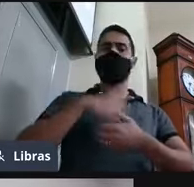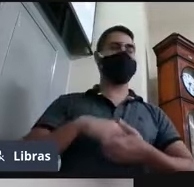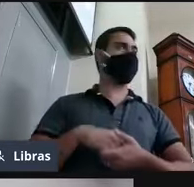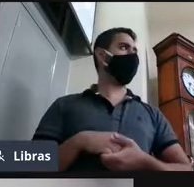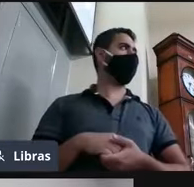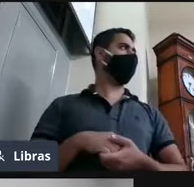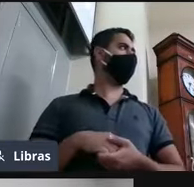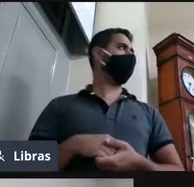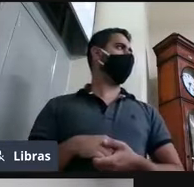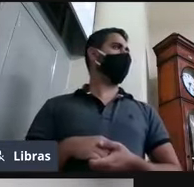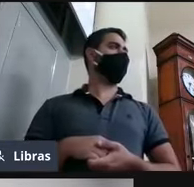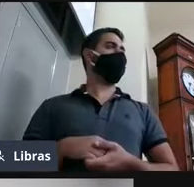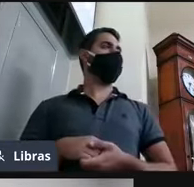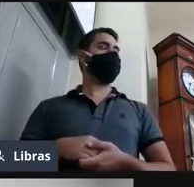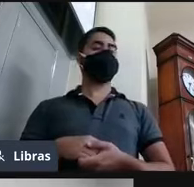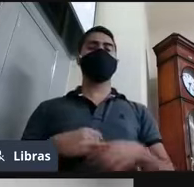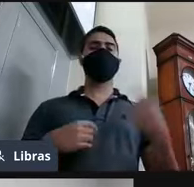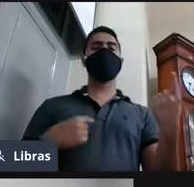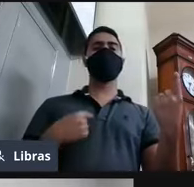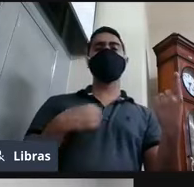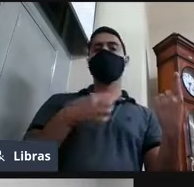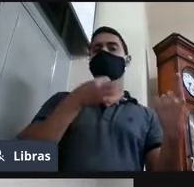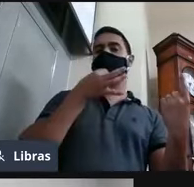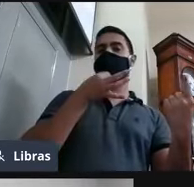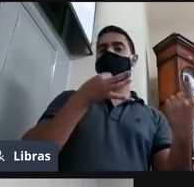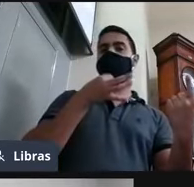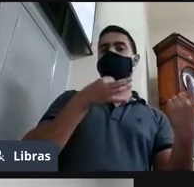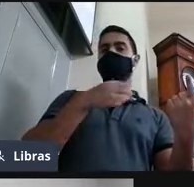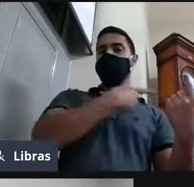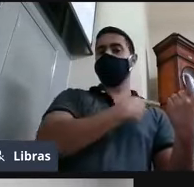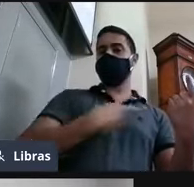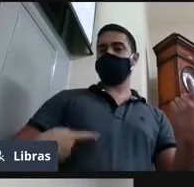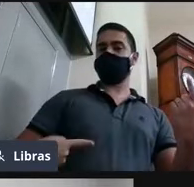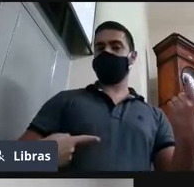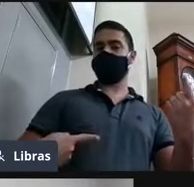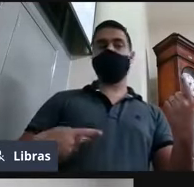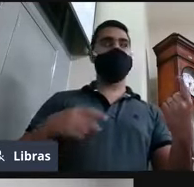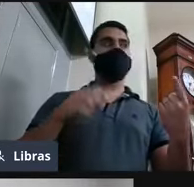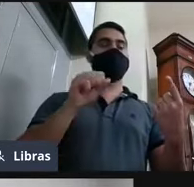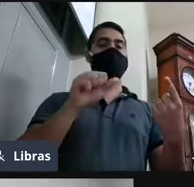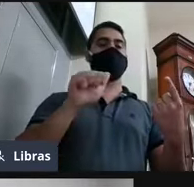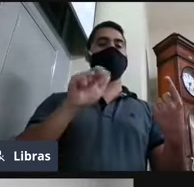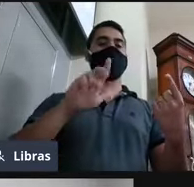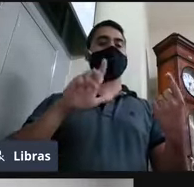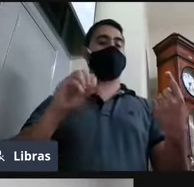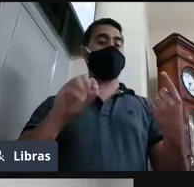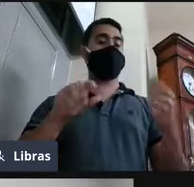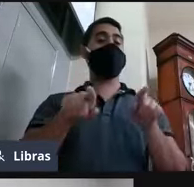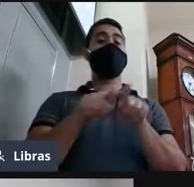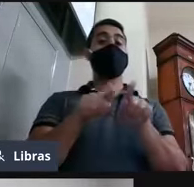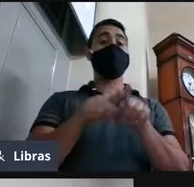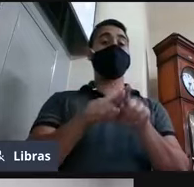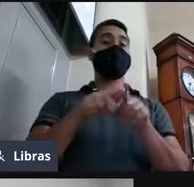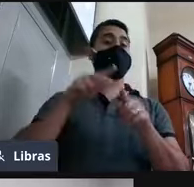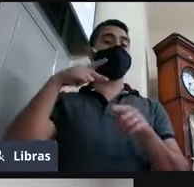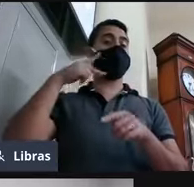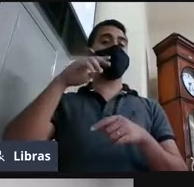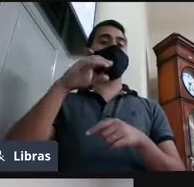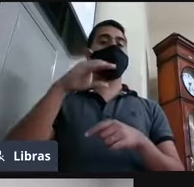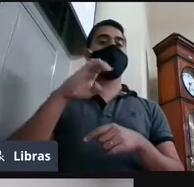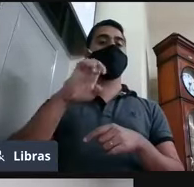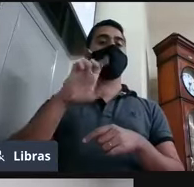Obrigado. Um parecer do senhor presidente, vereador Saulo Correia, acompanhado do membro vereador Celcinho